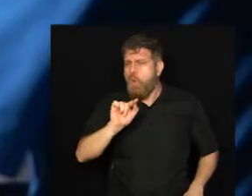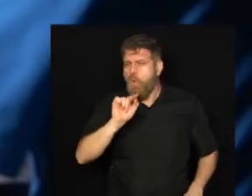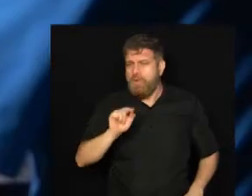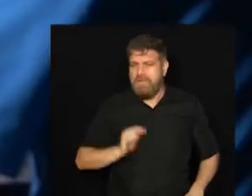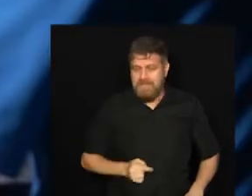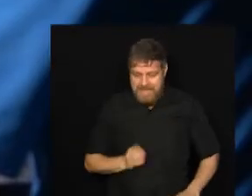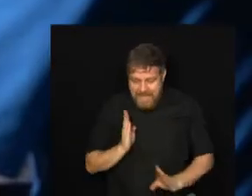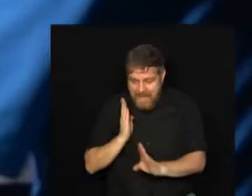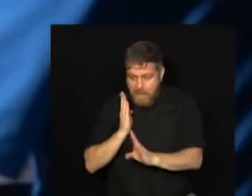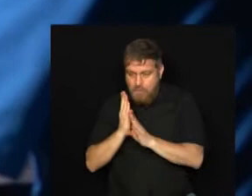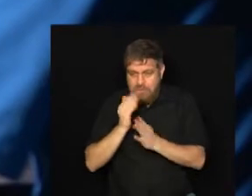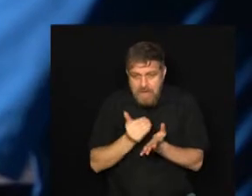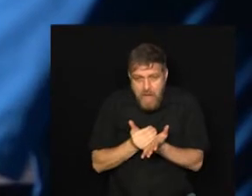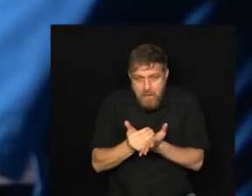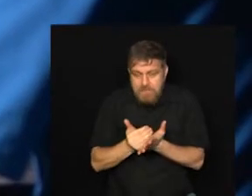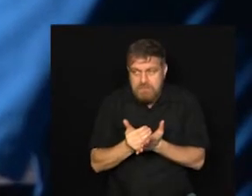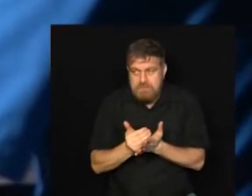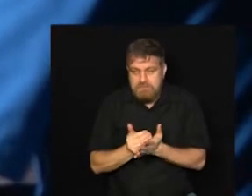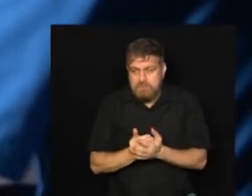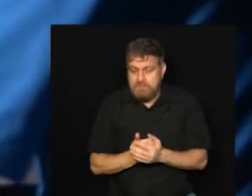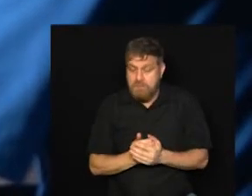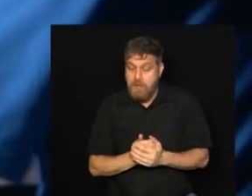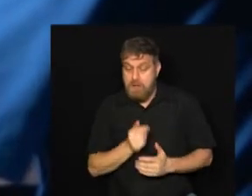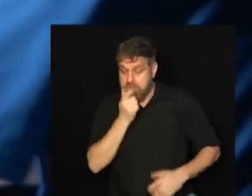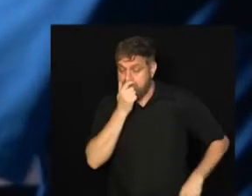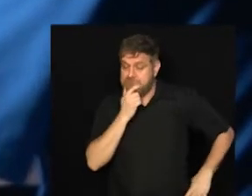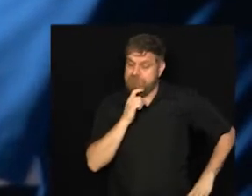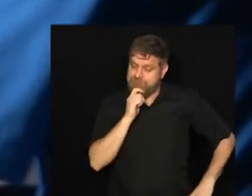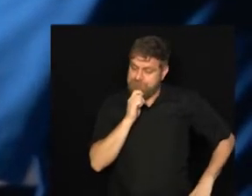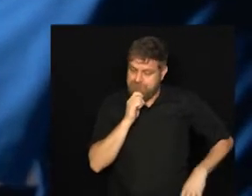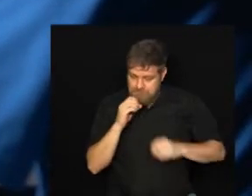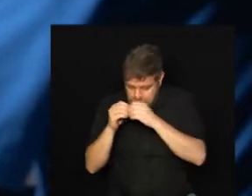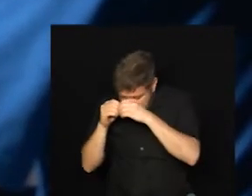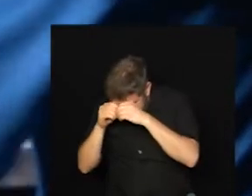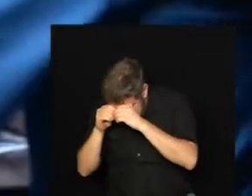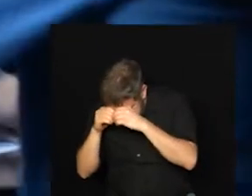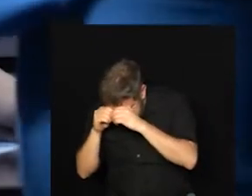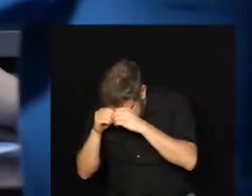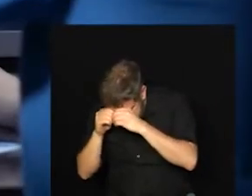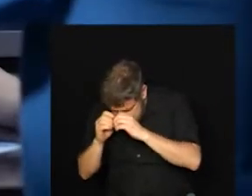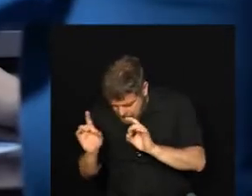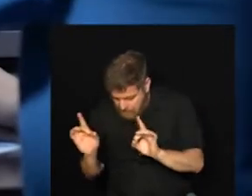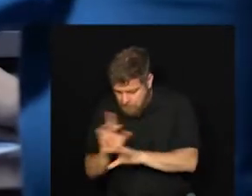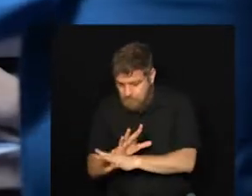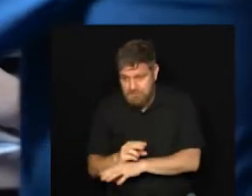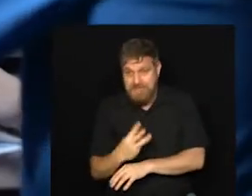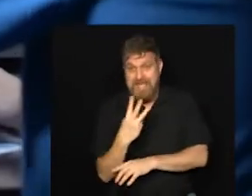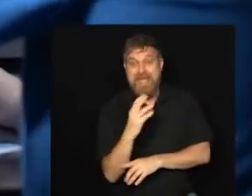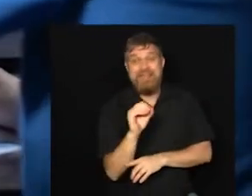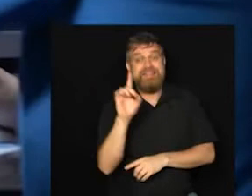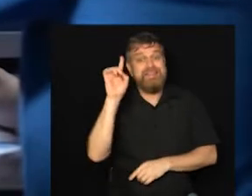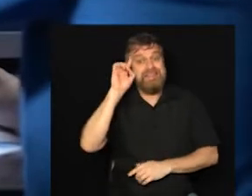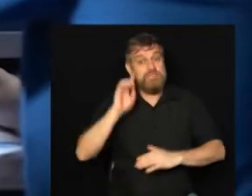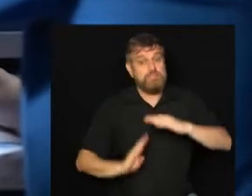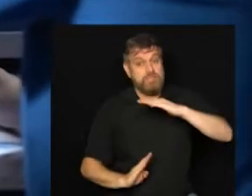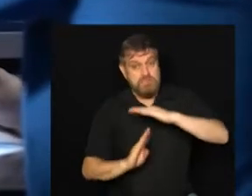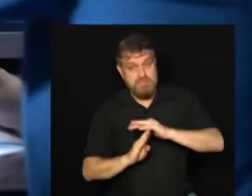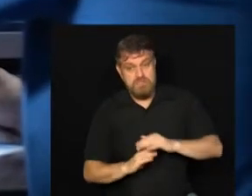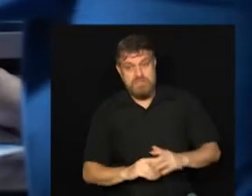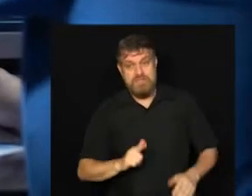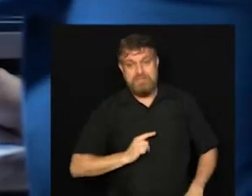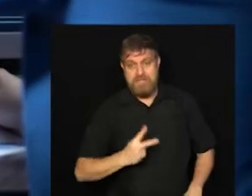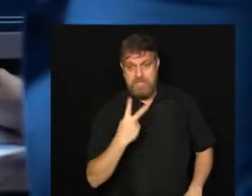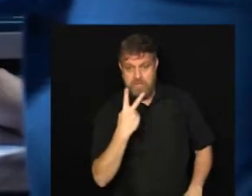diagnóstico precoce, desde a suspeita do diagnóstico até o resultado do anatomopatológico. Essas duas leis